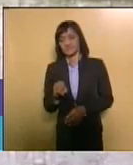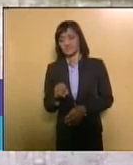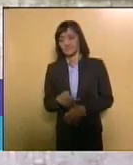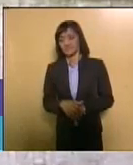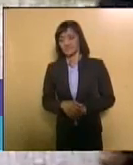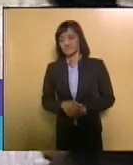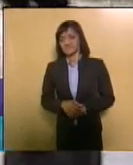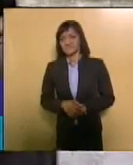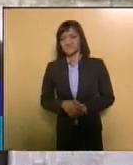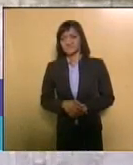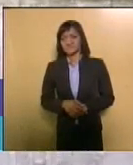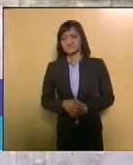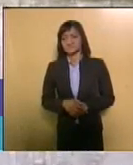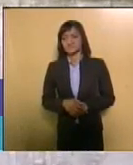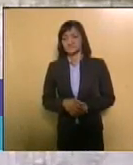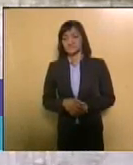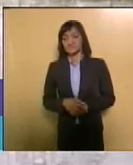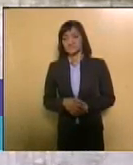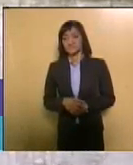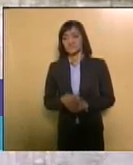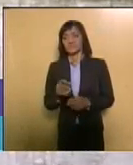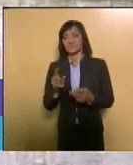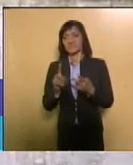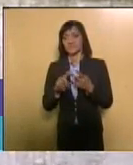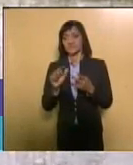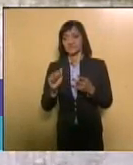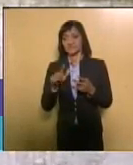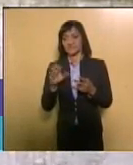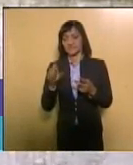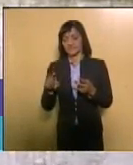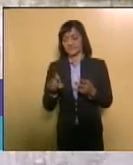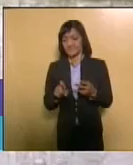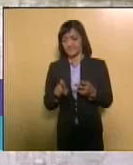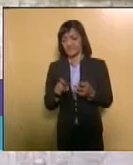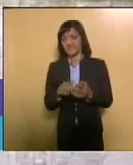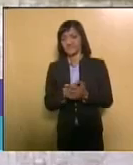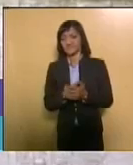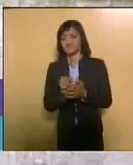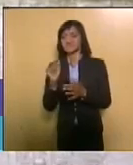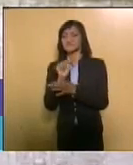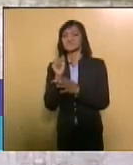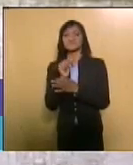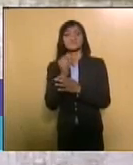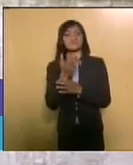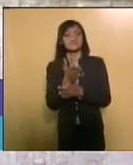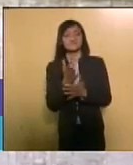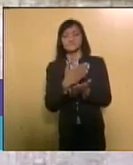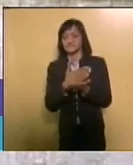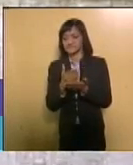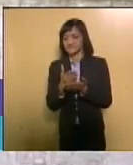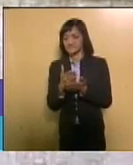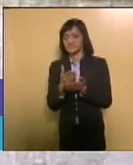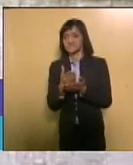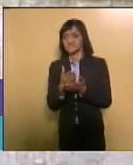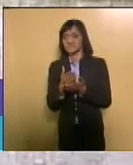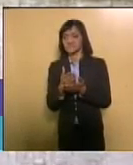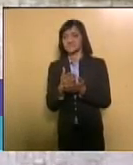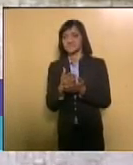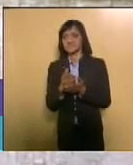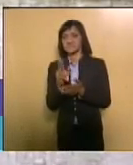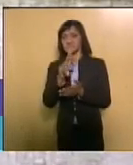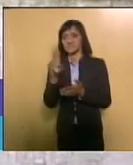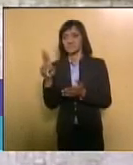e vamos ver aí tá escrita Alex eu peço aí a minha assessoria que comece a registrar as